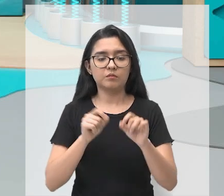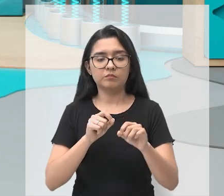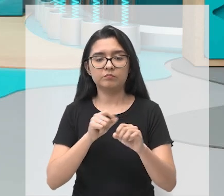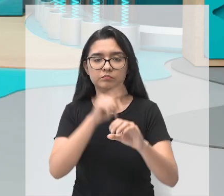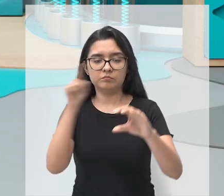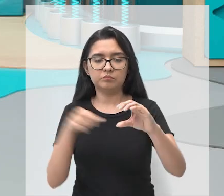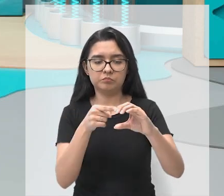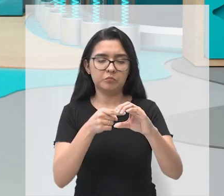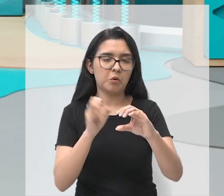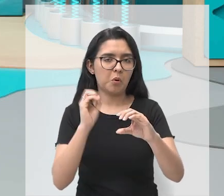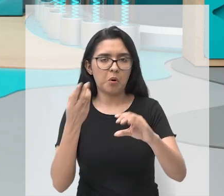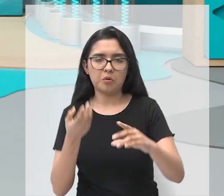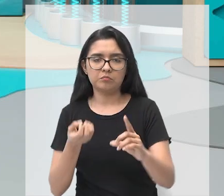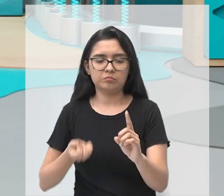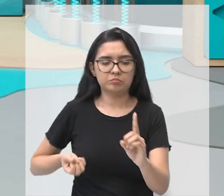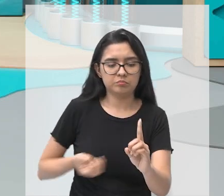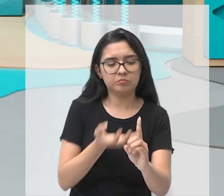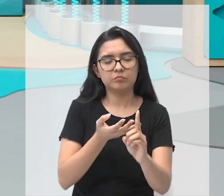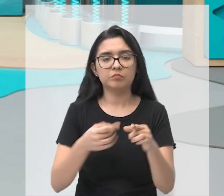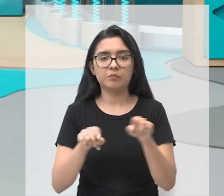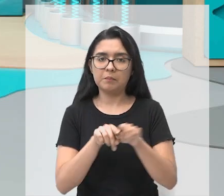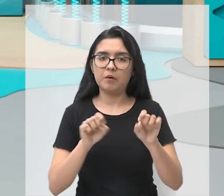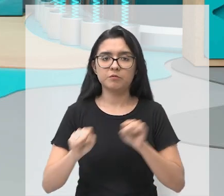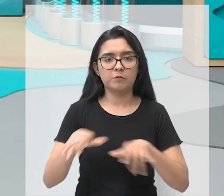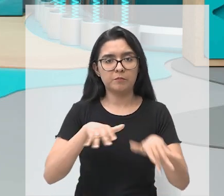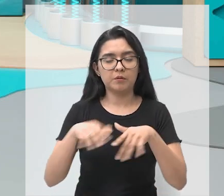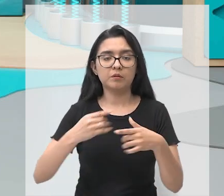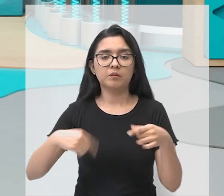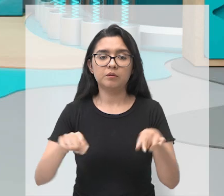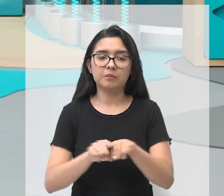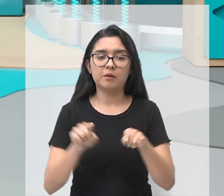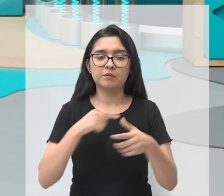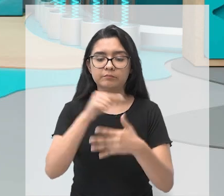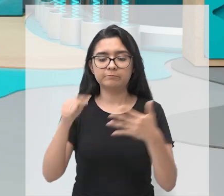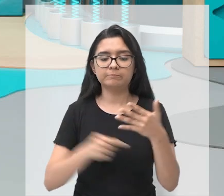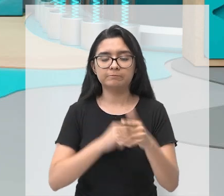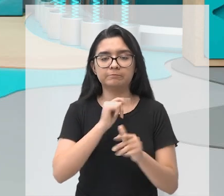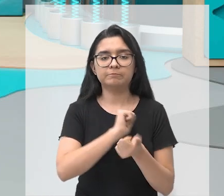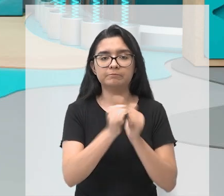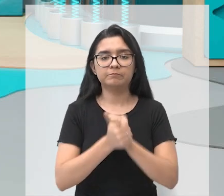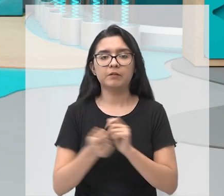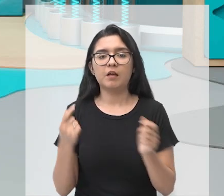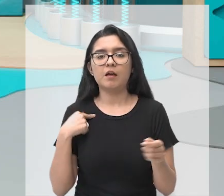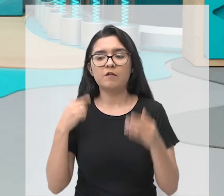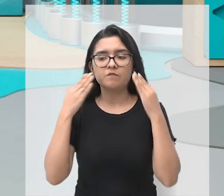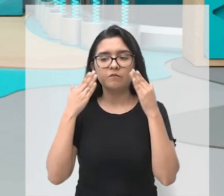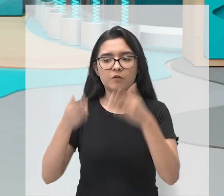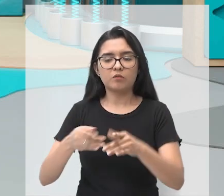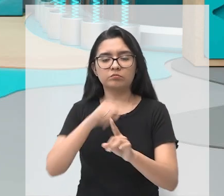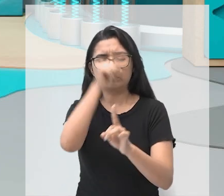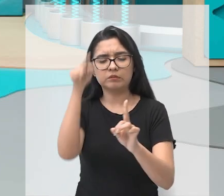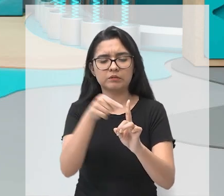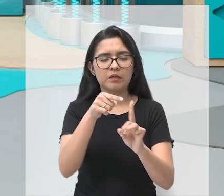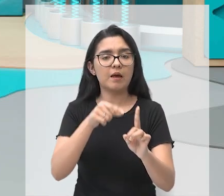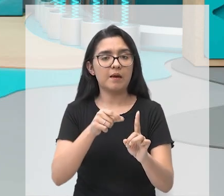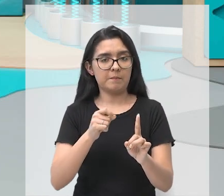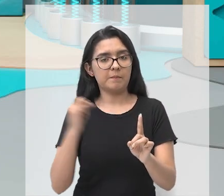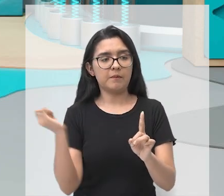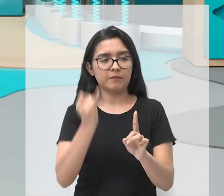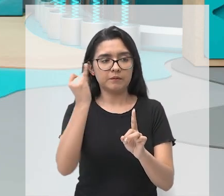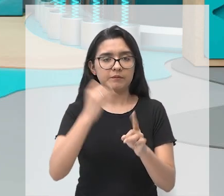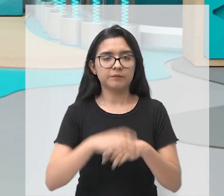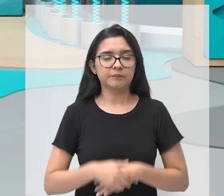algum tipo de alvo estático ou em movimento. E para essas modalidades a pontaria é a capacidade mais